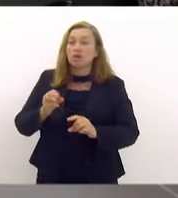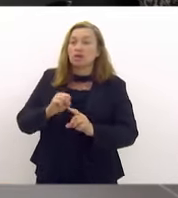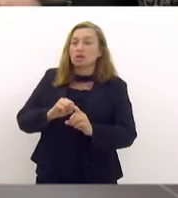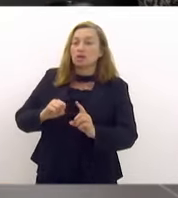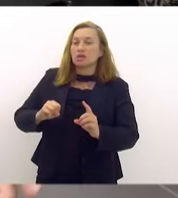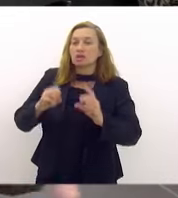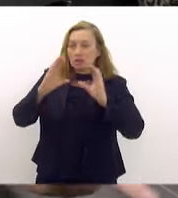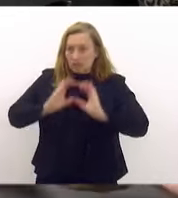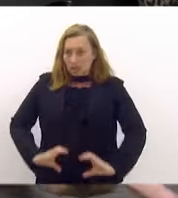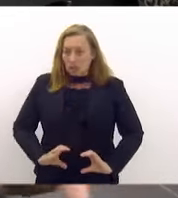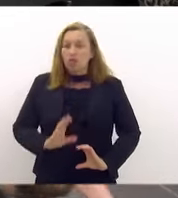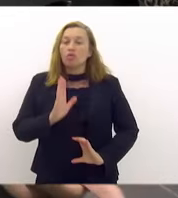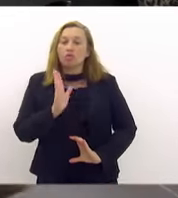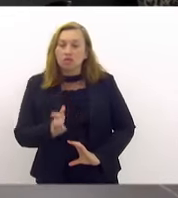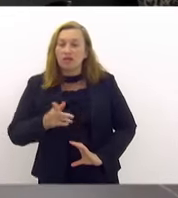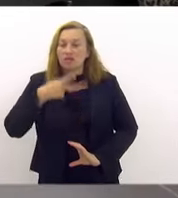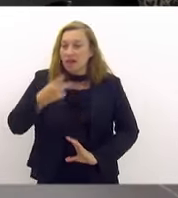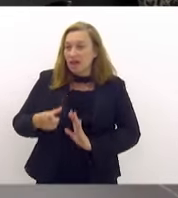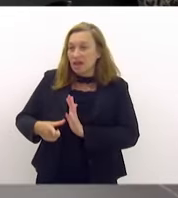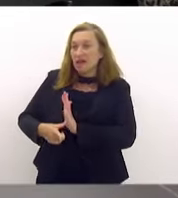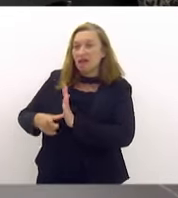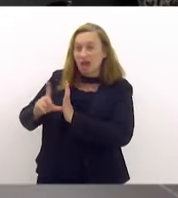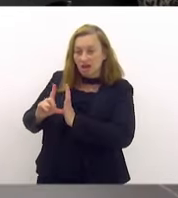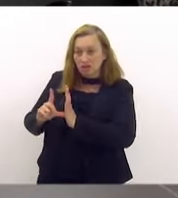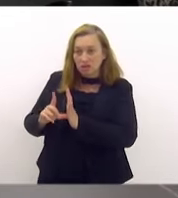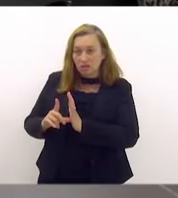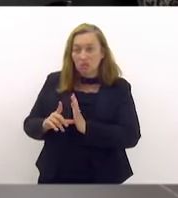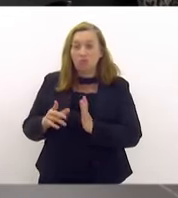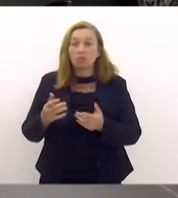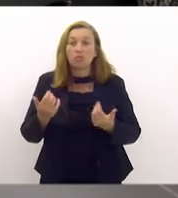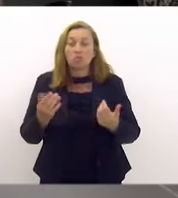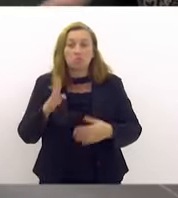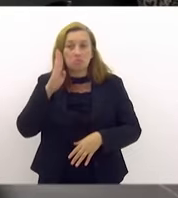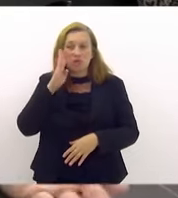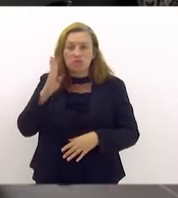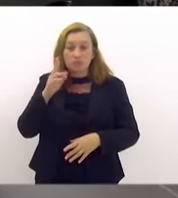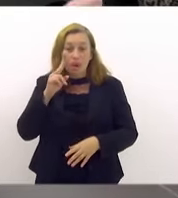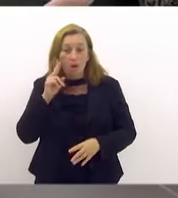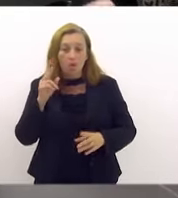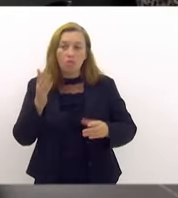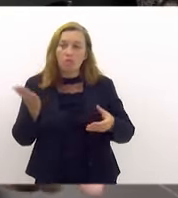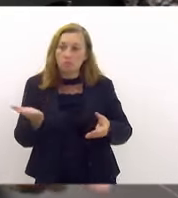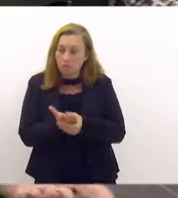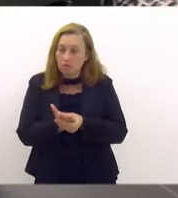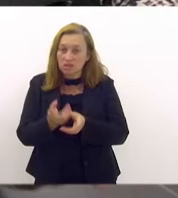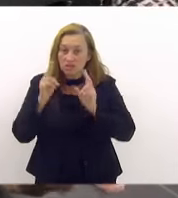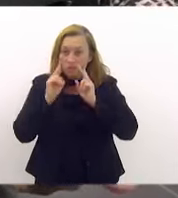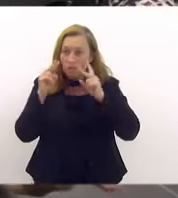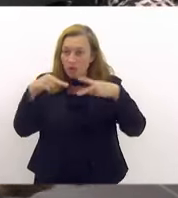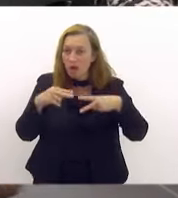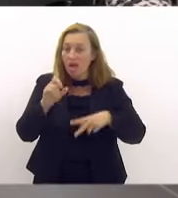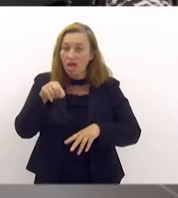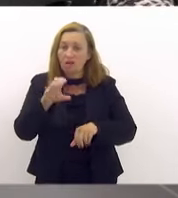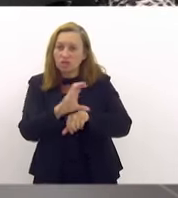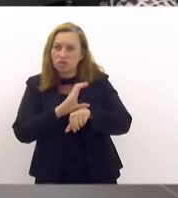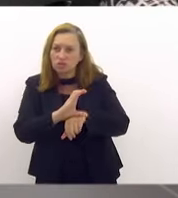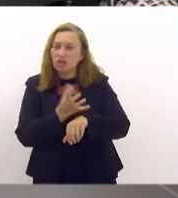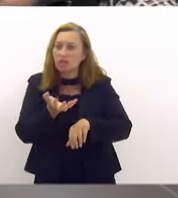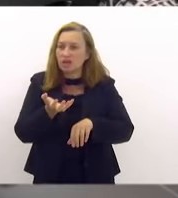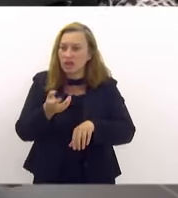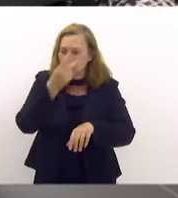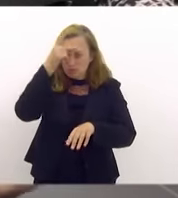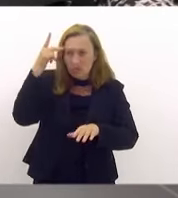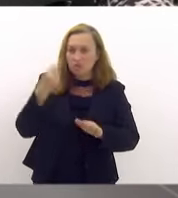como eu acabei de asseverar aqui antes que é o meu principal olhar do processo essa mesma constituição quer que as pessoas que